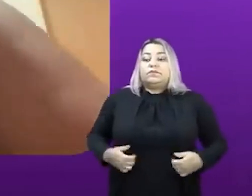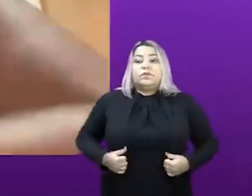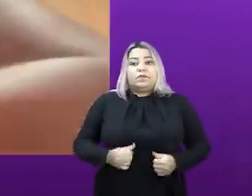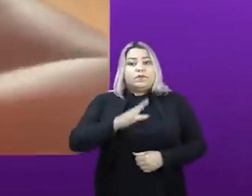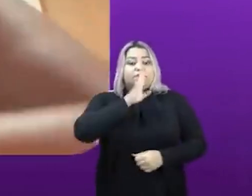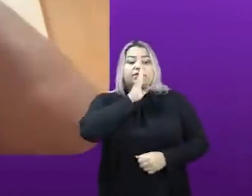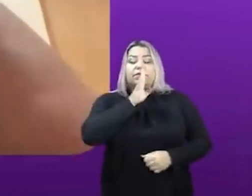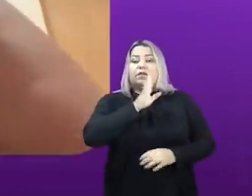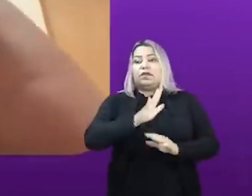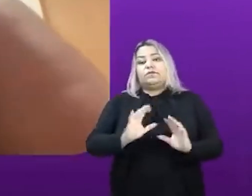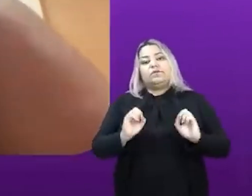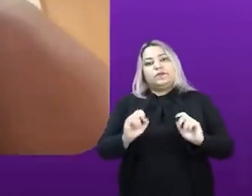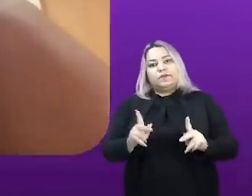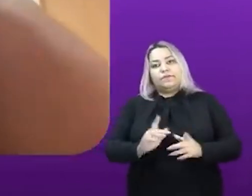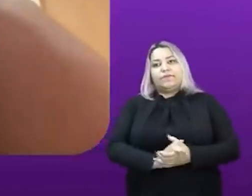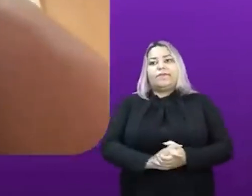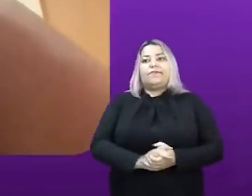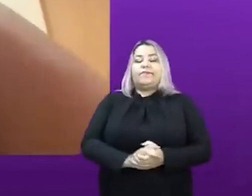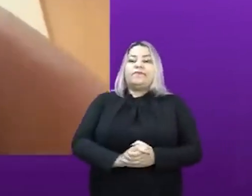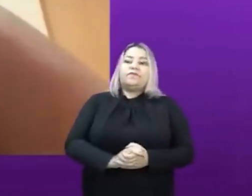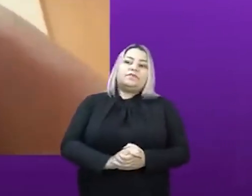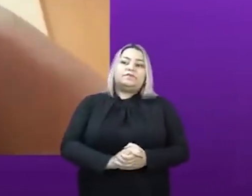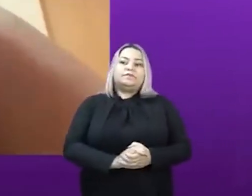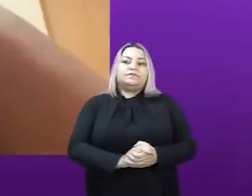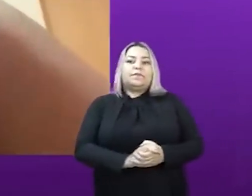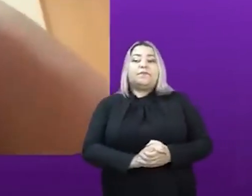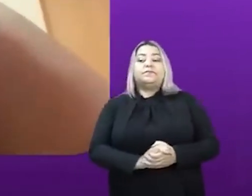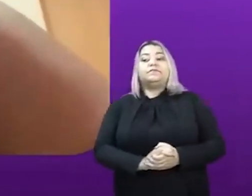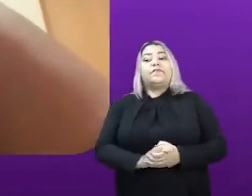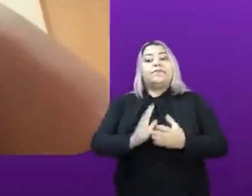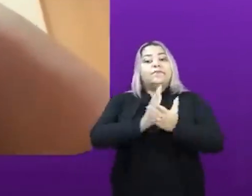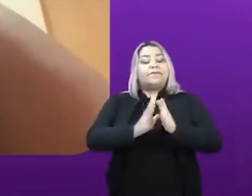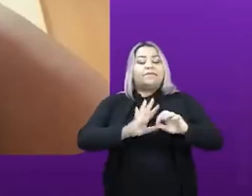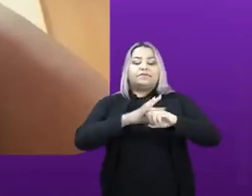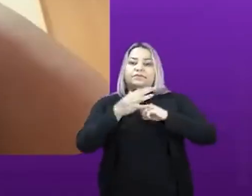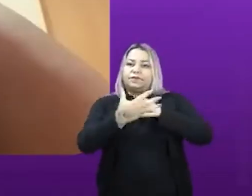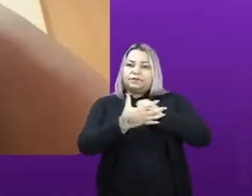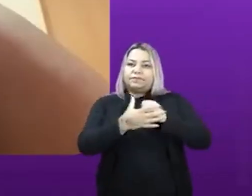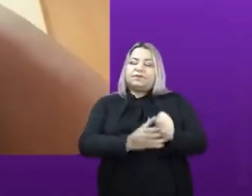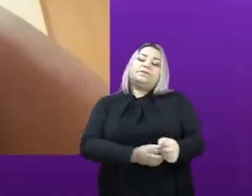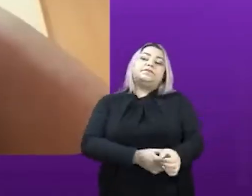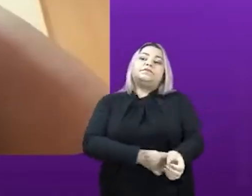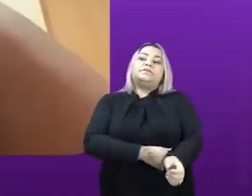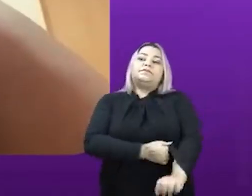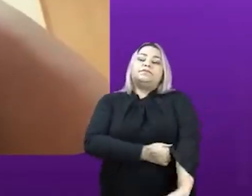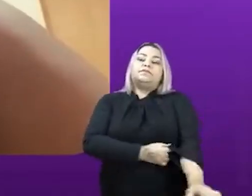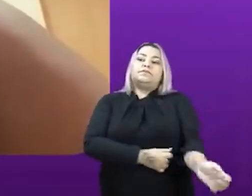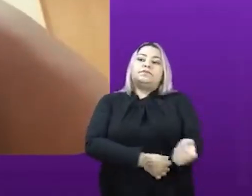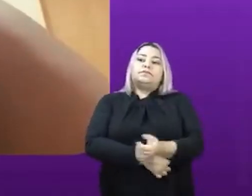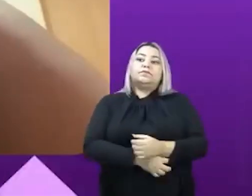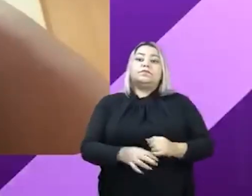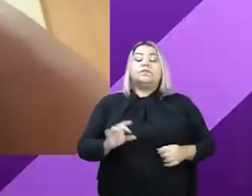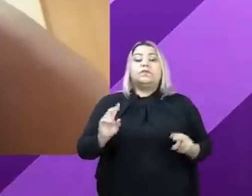parada, né? Beleza. E aí, acabou-se a pandemia e eu vi que a febre